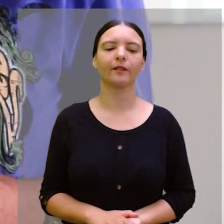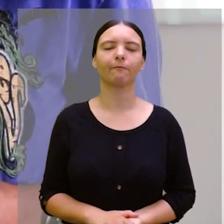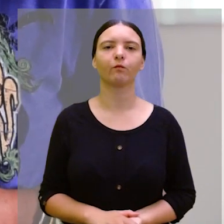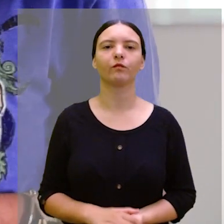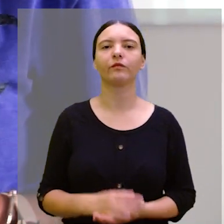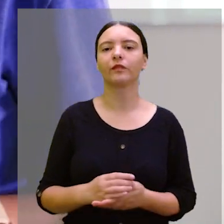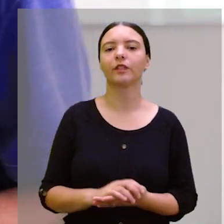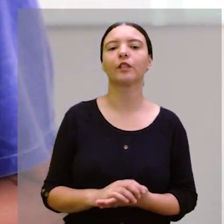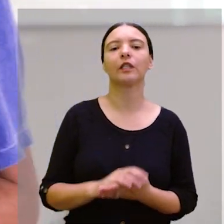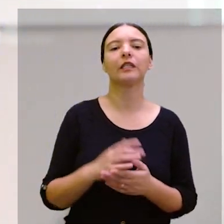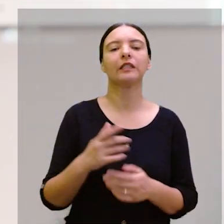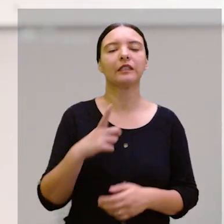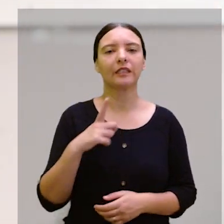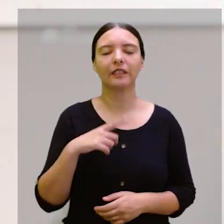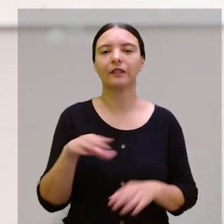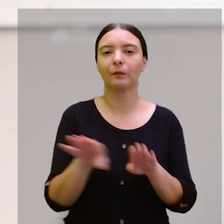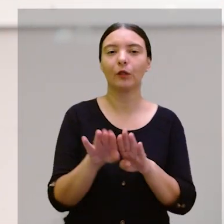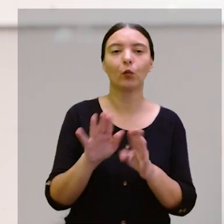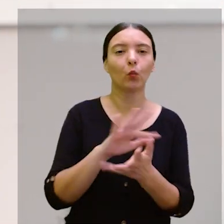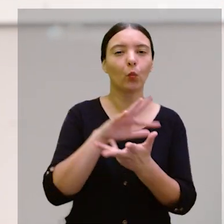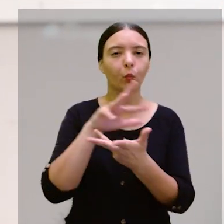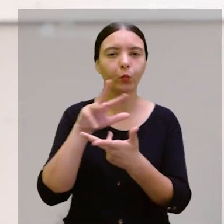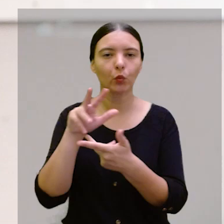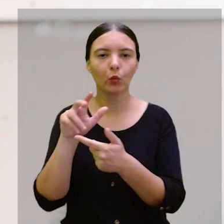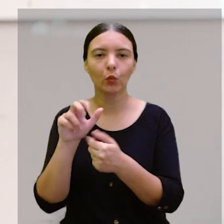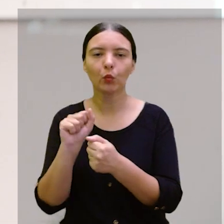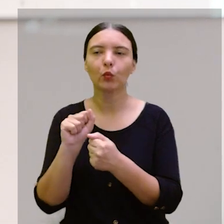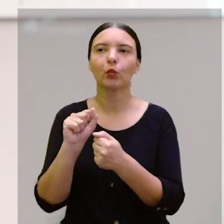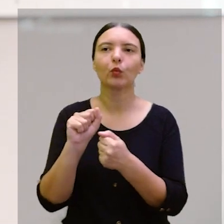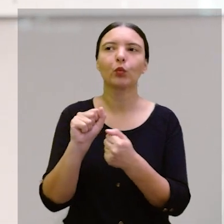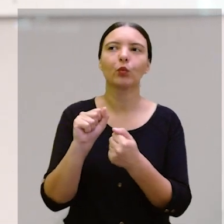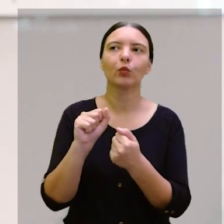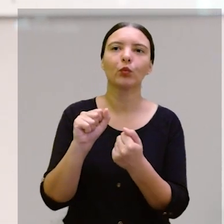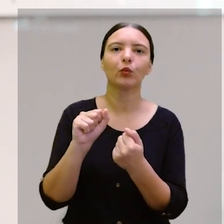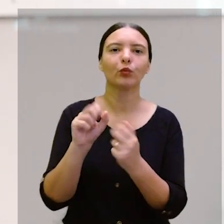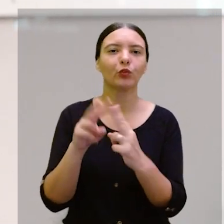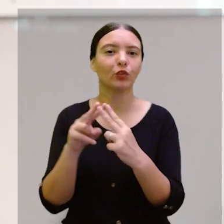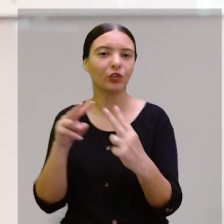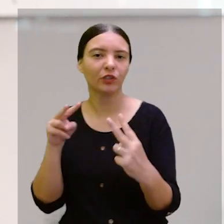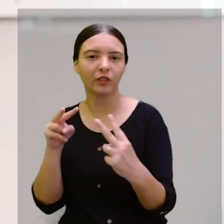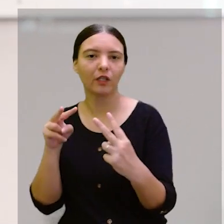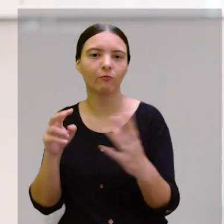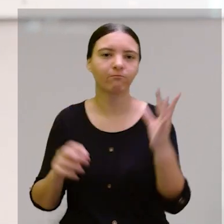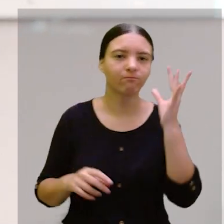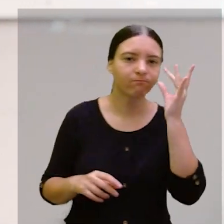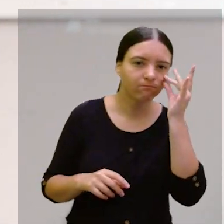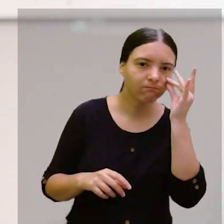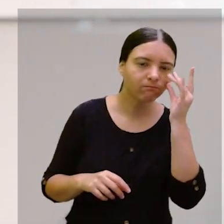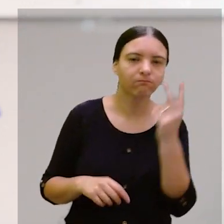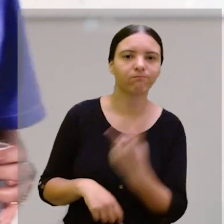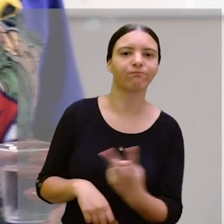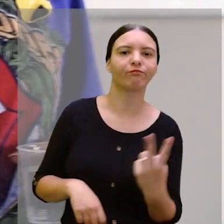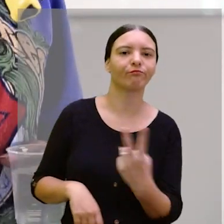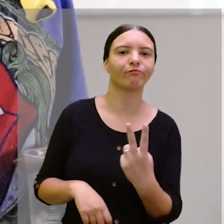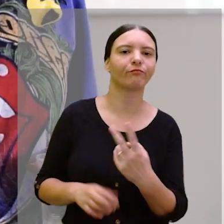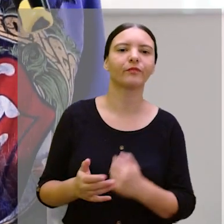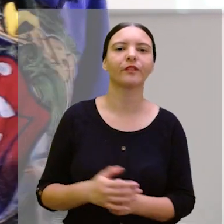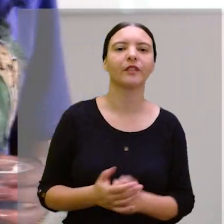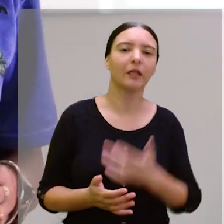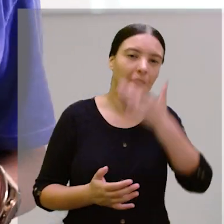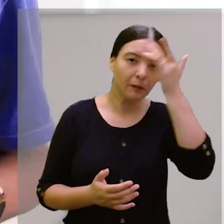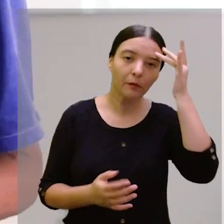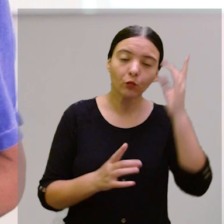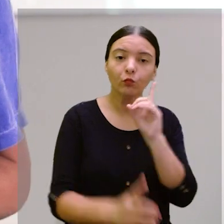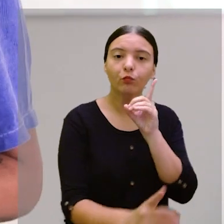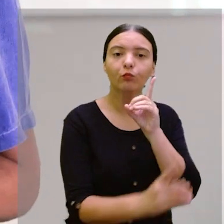desfrutar do mundo analógico ao mesmo tempo em que a gente desfruta do mundo digital. é desfrutar do encontro com as